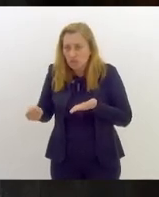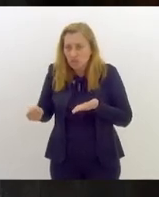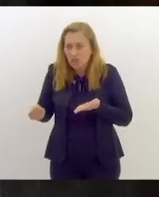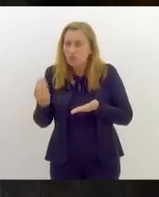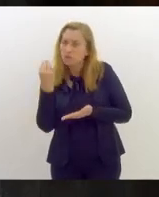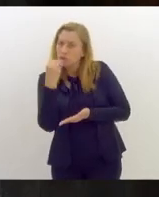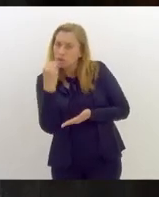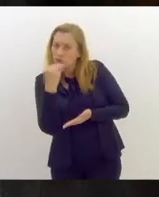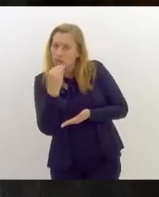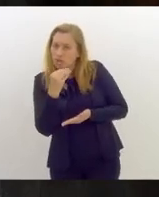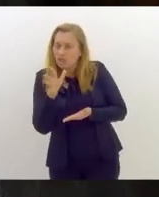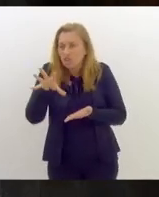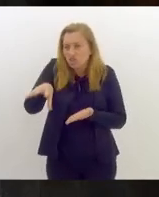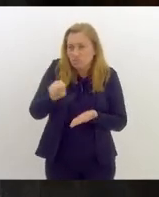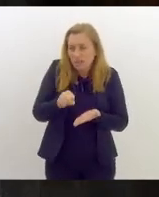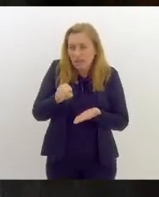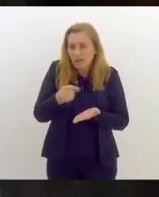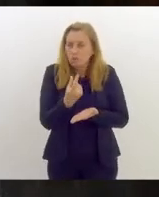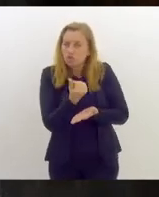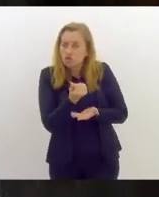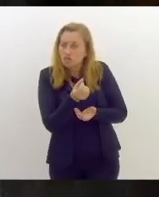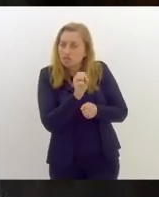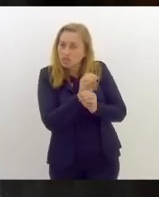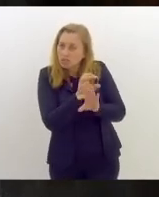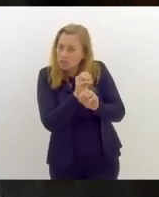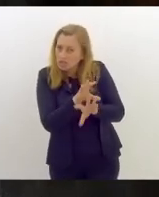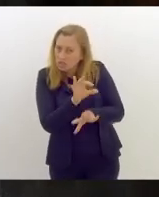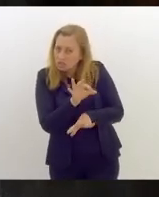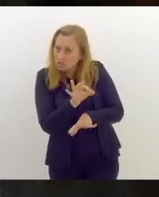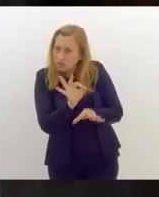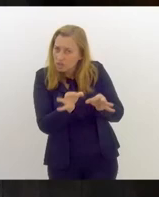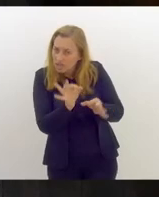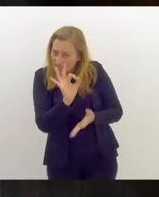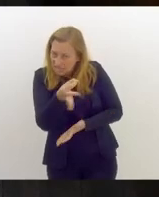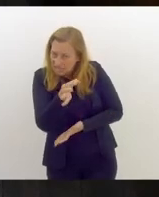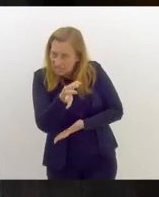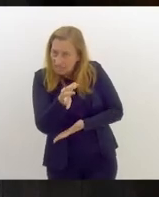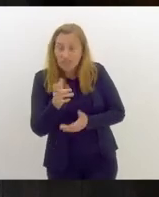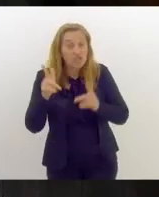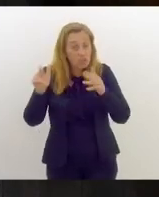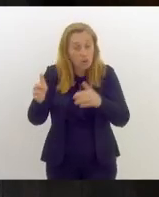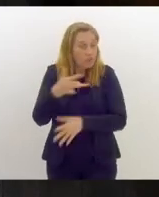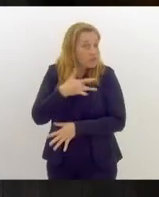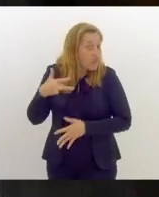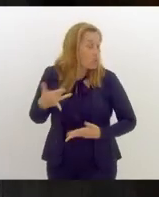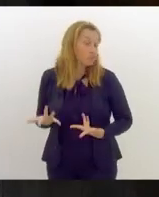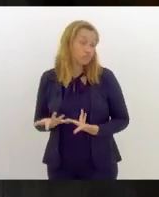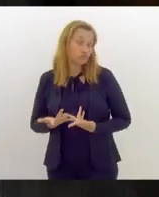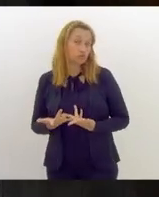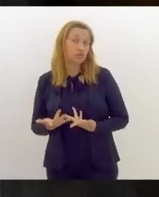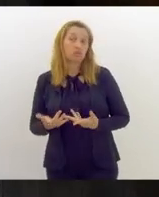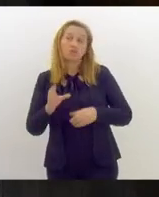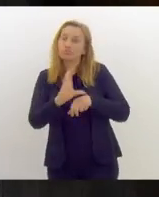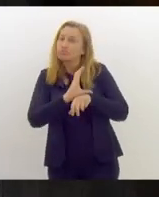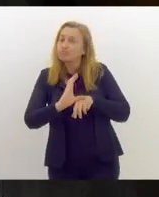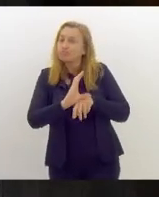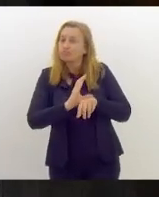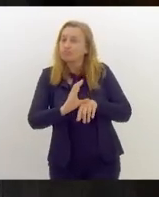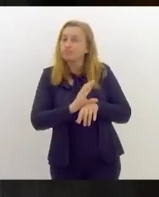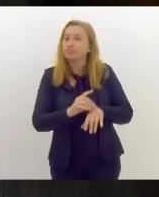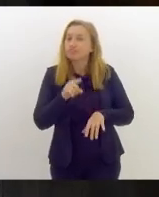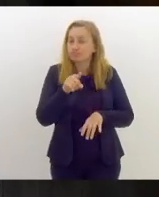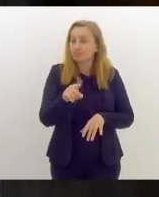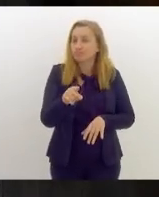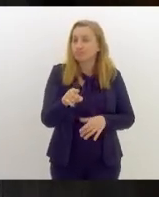da educação o mesmo raciocínio vale para saúde diz a constituição que